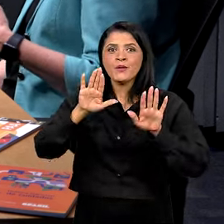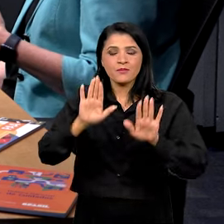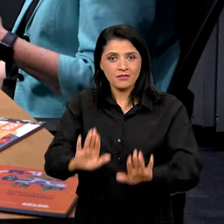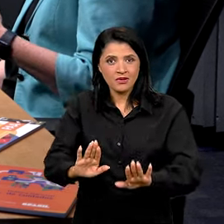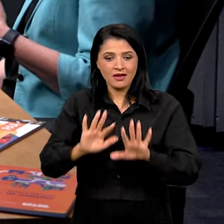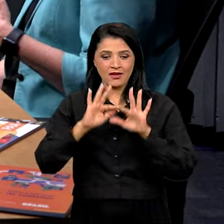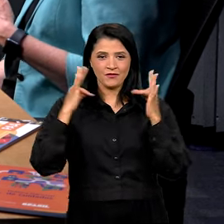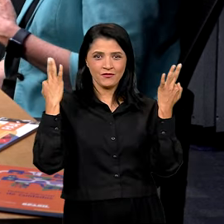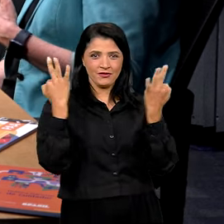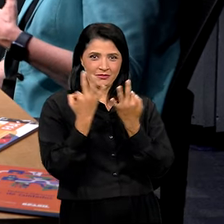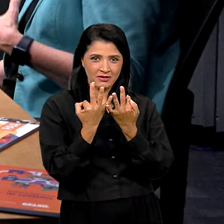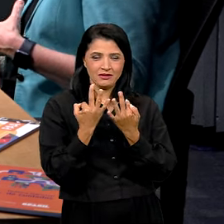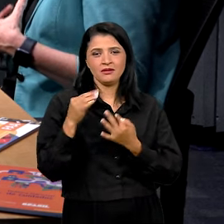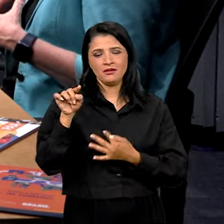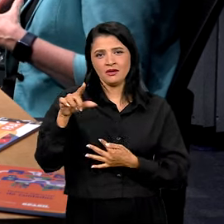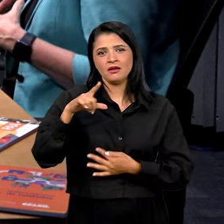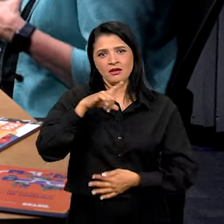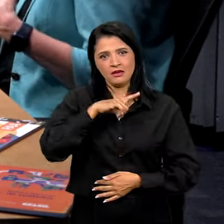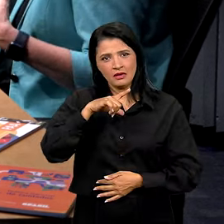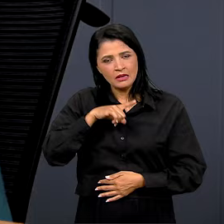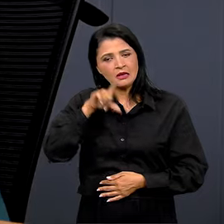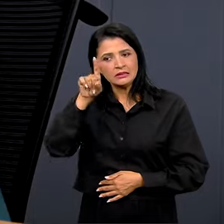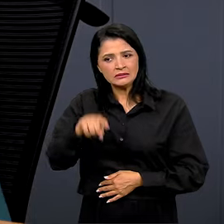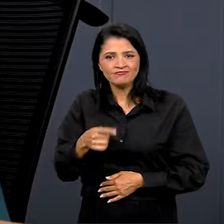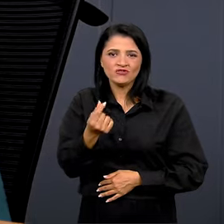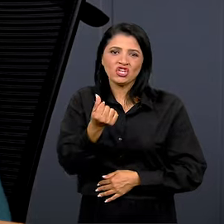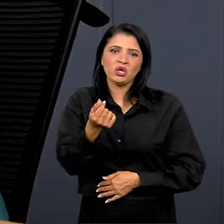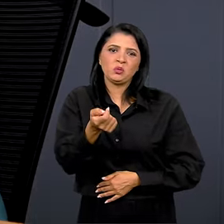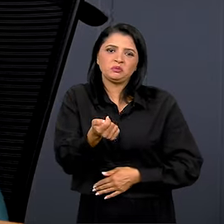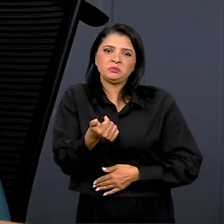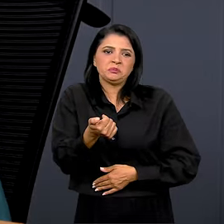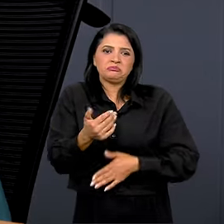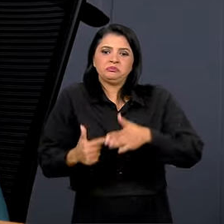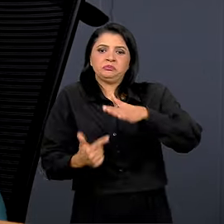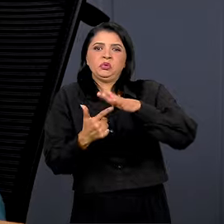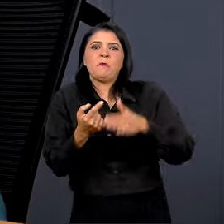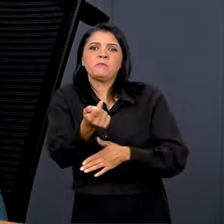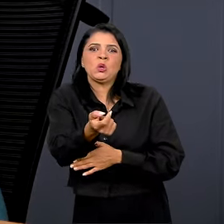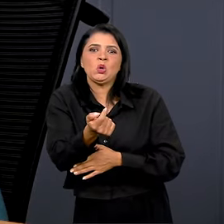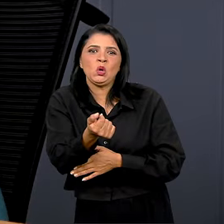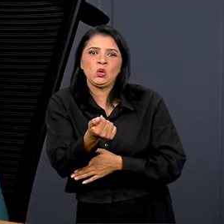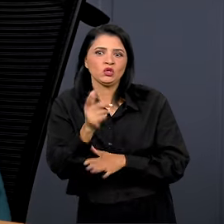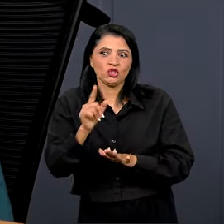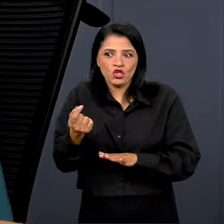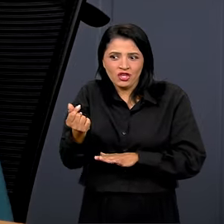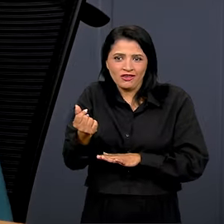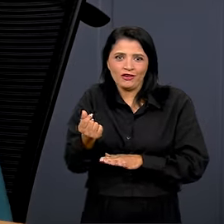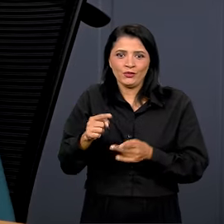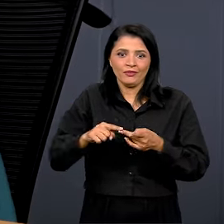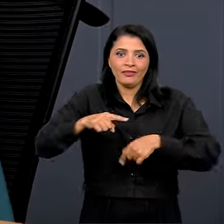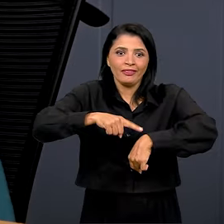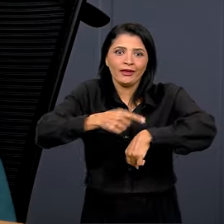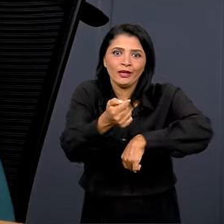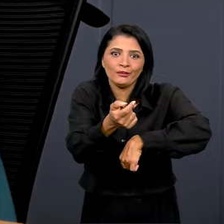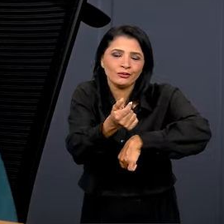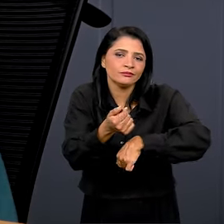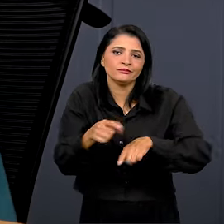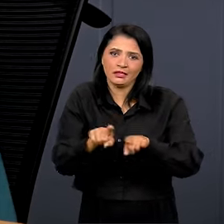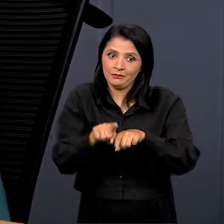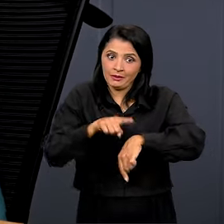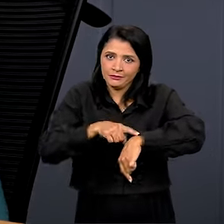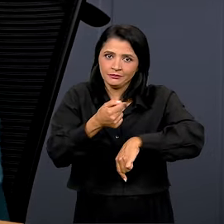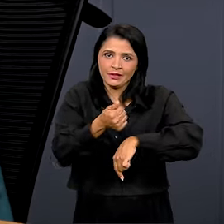só que as famílias tem eh tem recursos limitados não tô falando apenas os recursos econômicos recursos de tempo